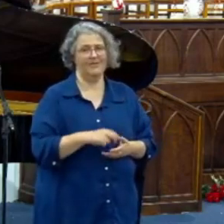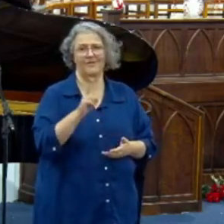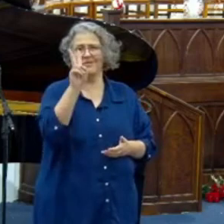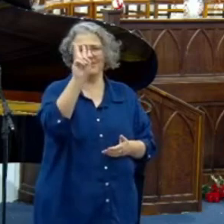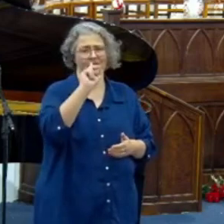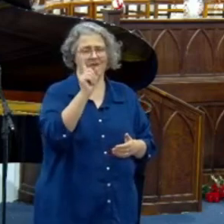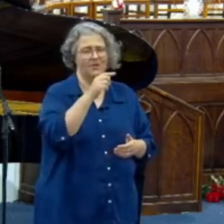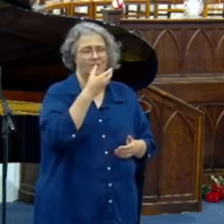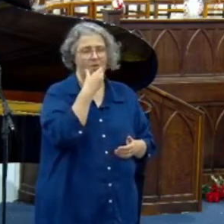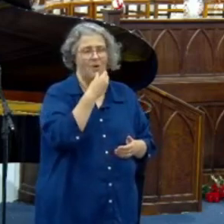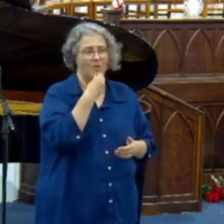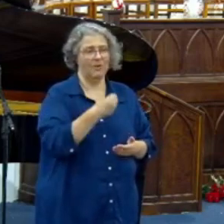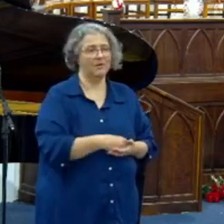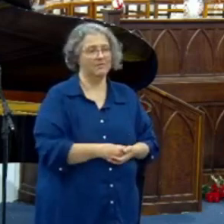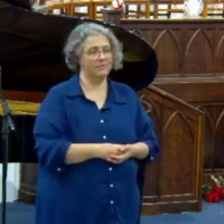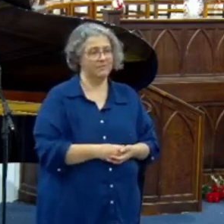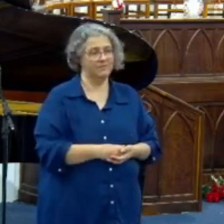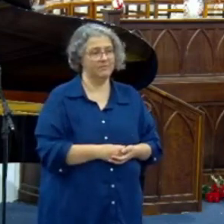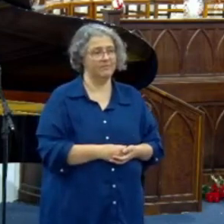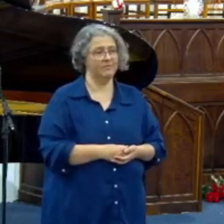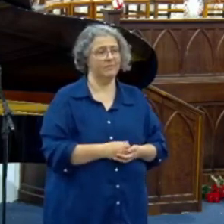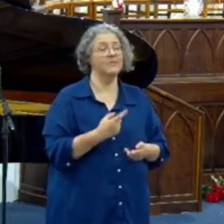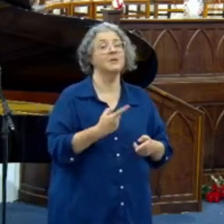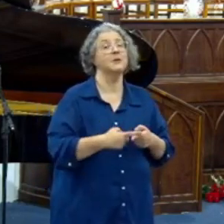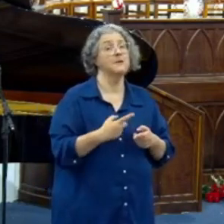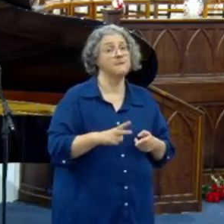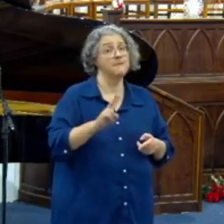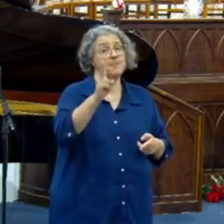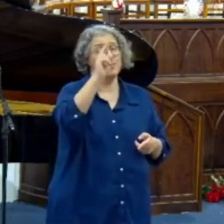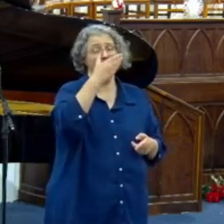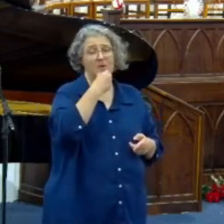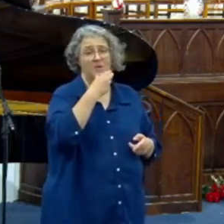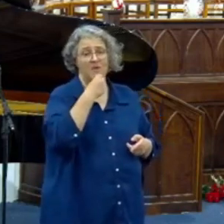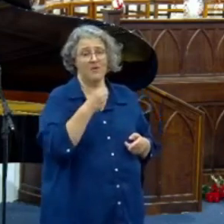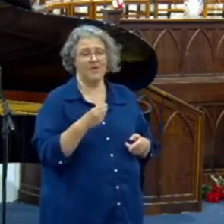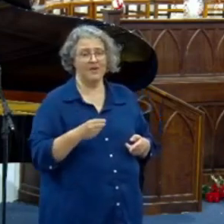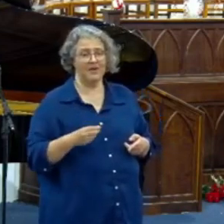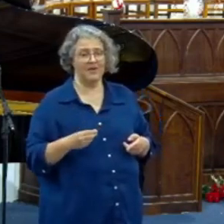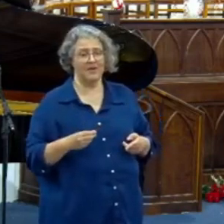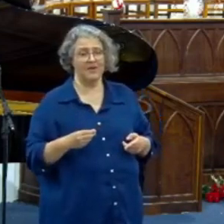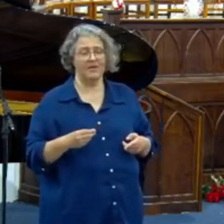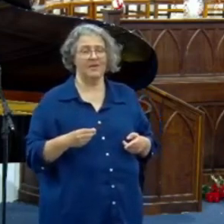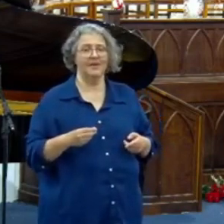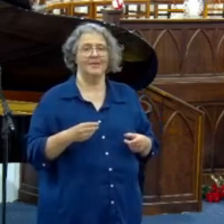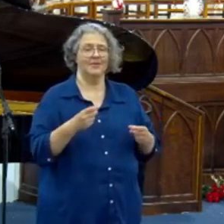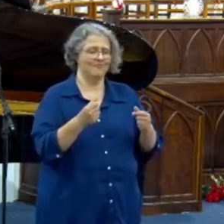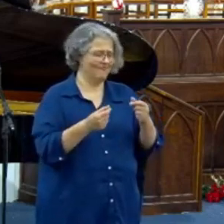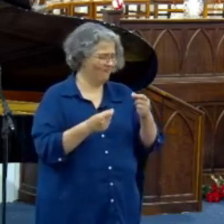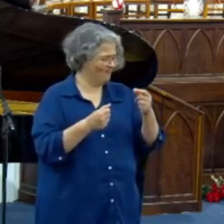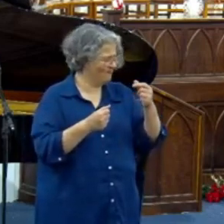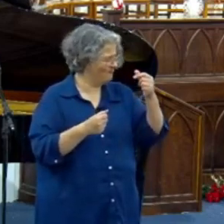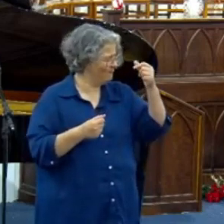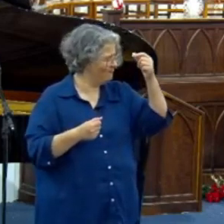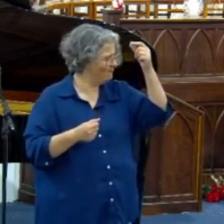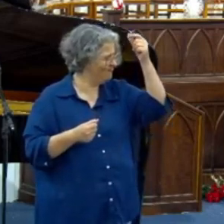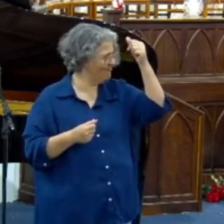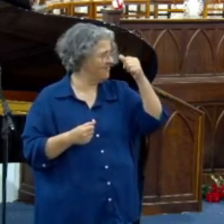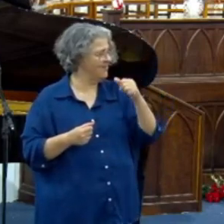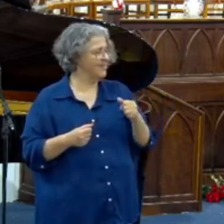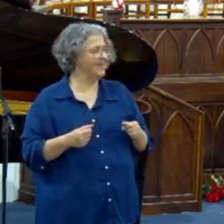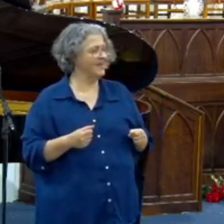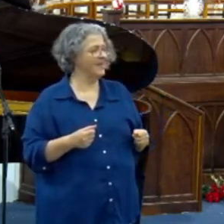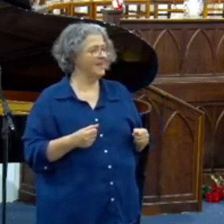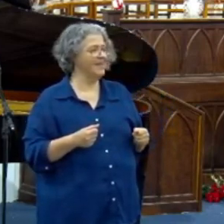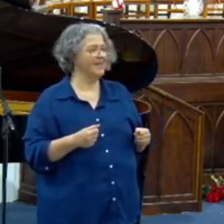homens. E por causa do valor de homens, do acúmulo de tesouros, muitos apenas